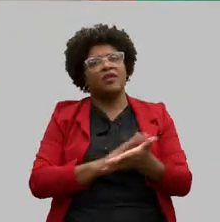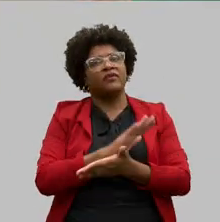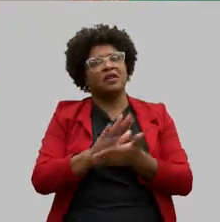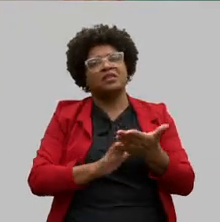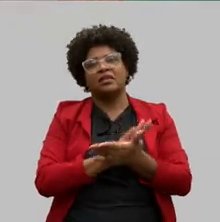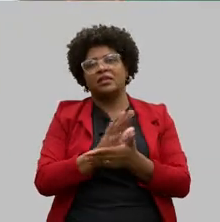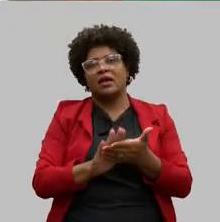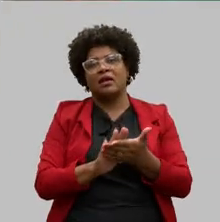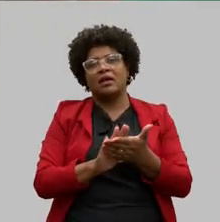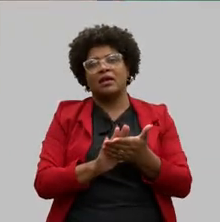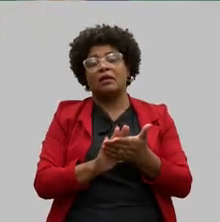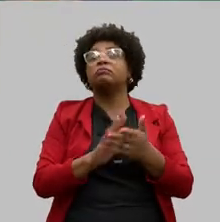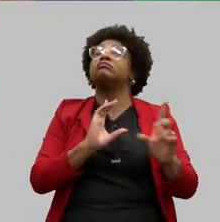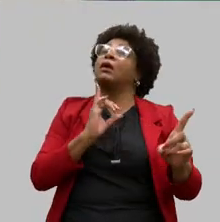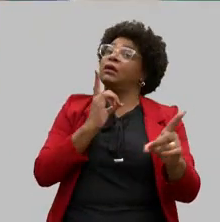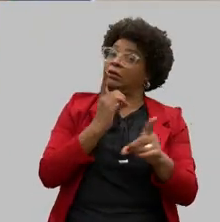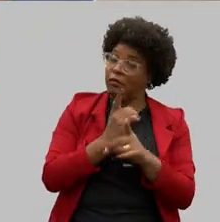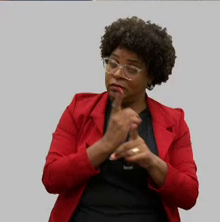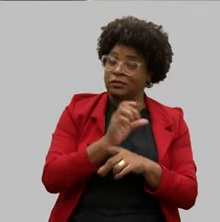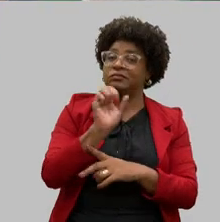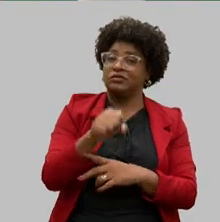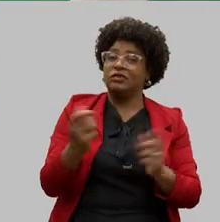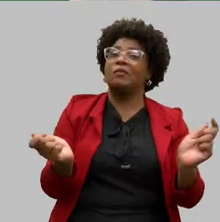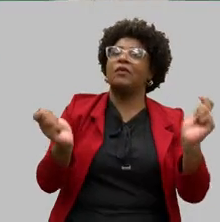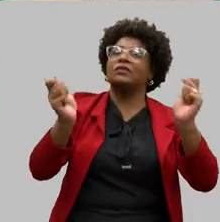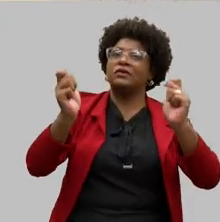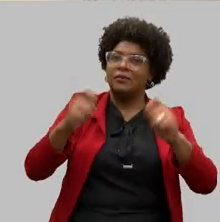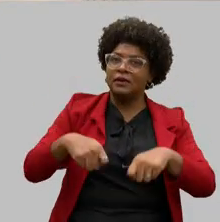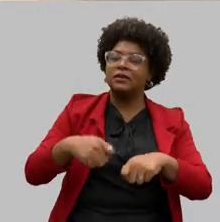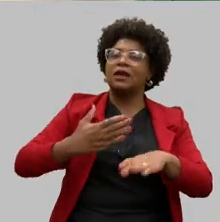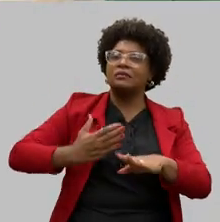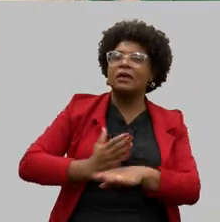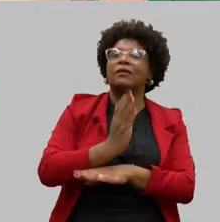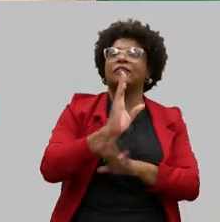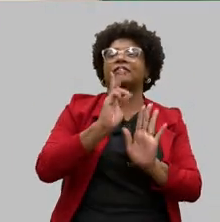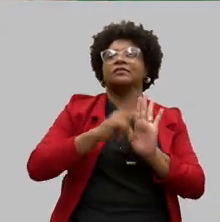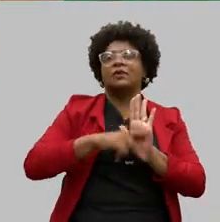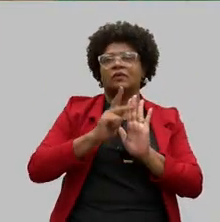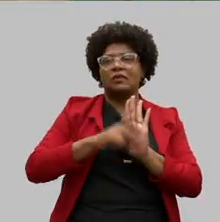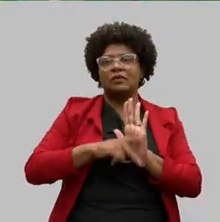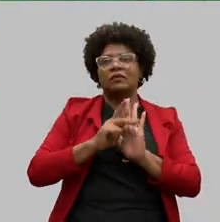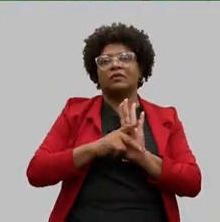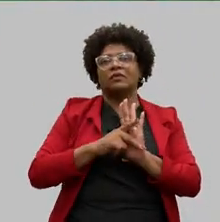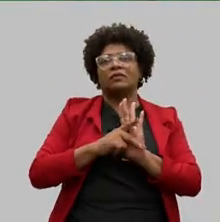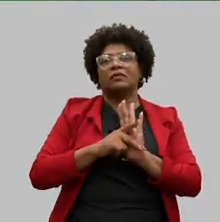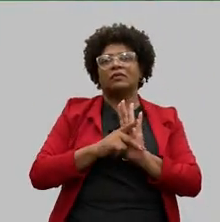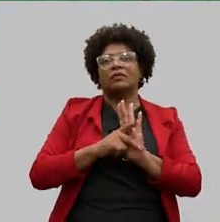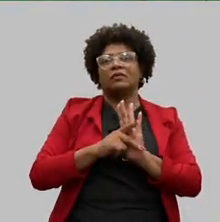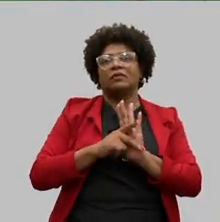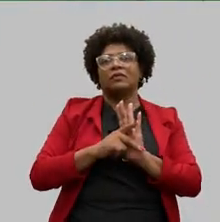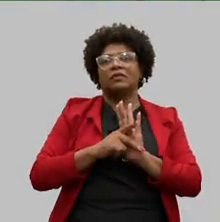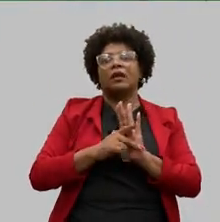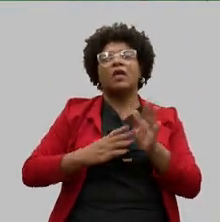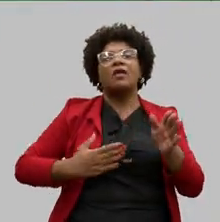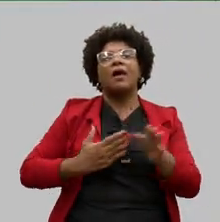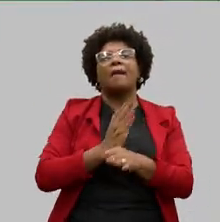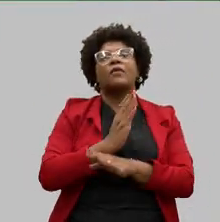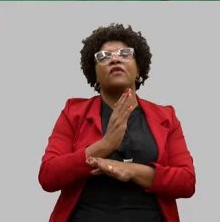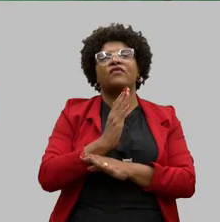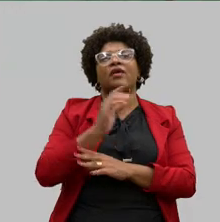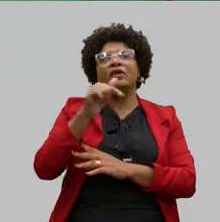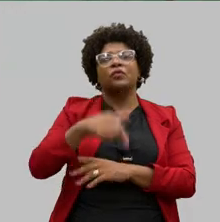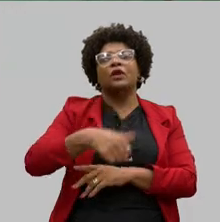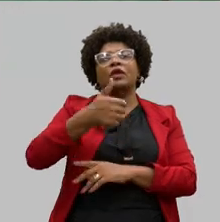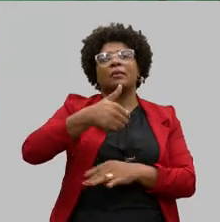encontramos aliás todas as condições para aprovação do projeto e portanto opinamos pela sua aprovação no